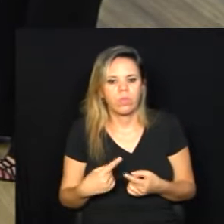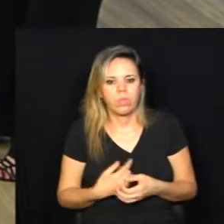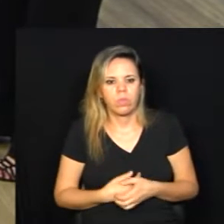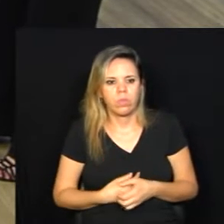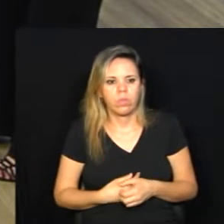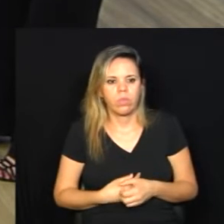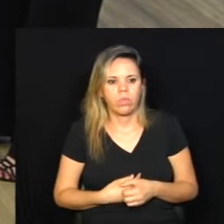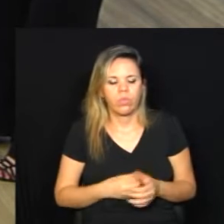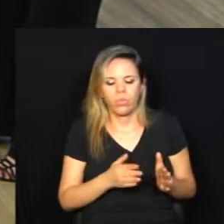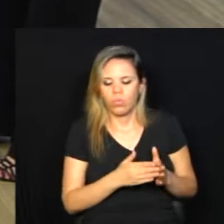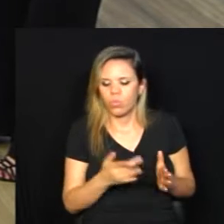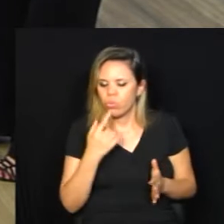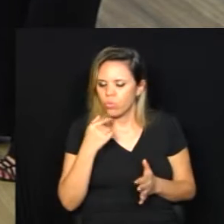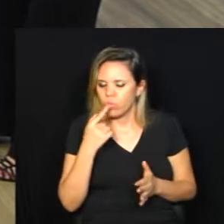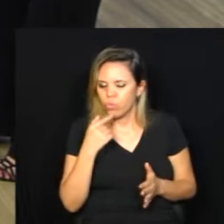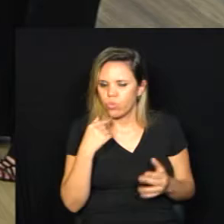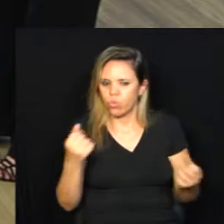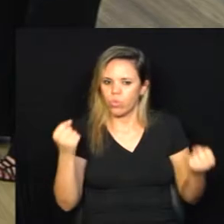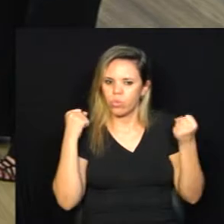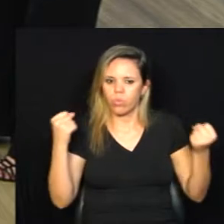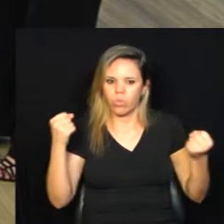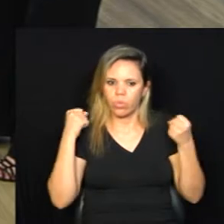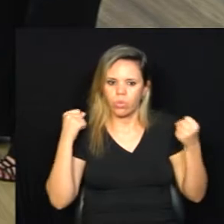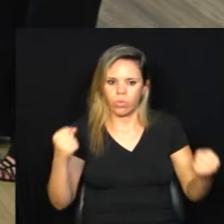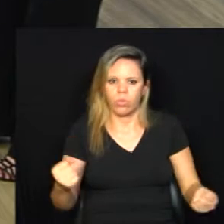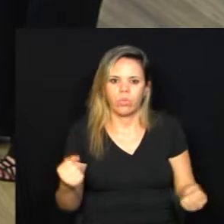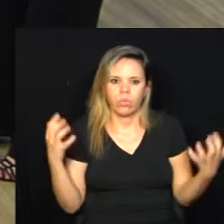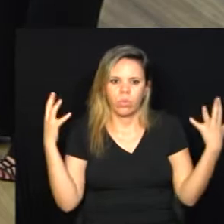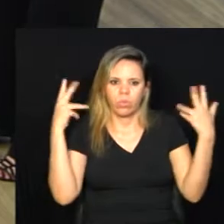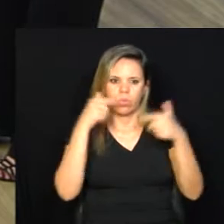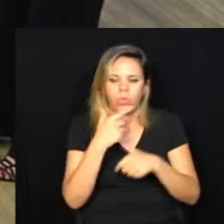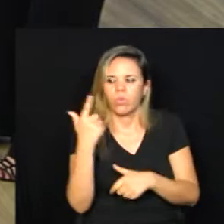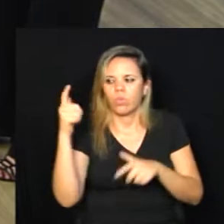fase vermelha, academias, salões de beleza e